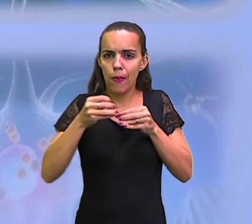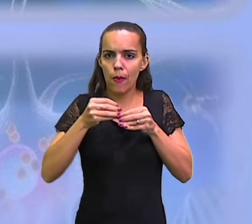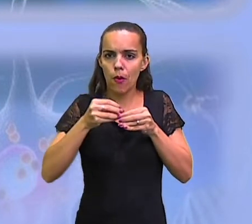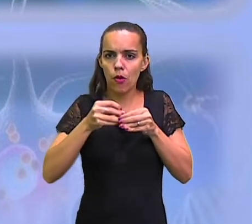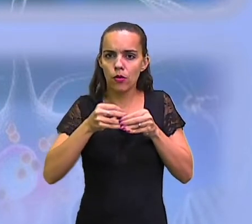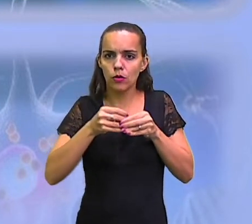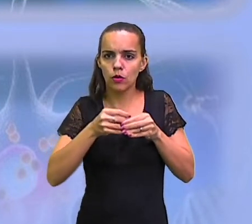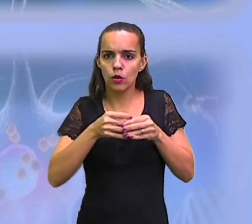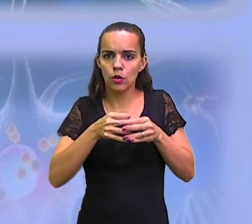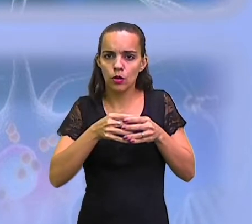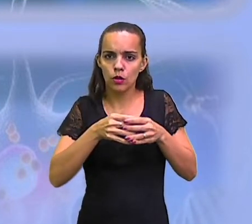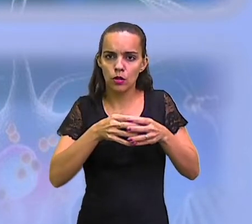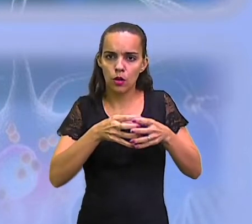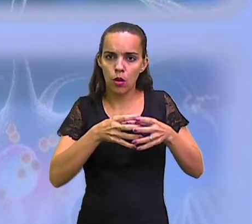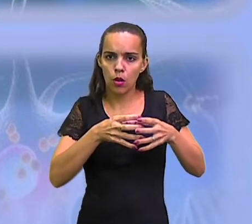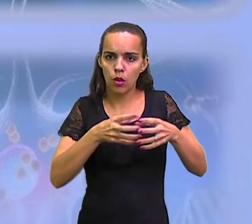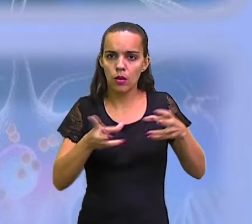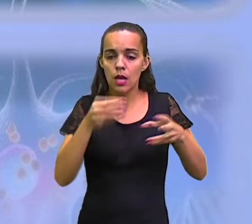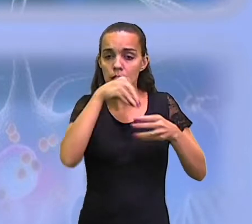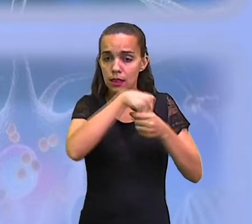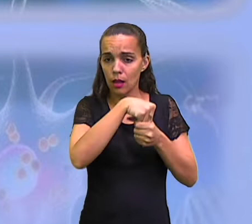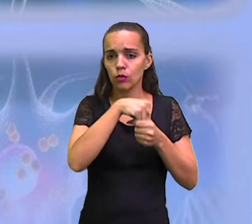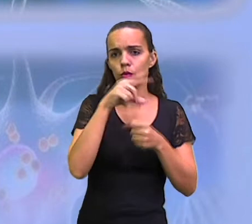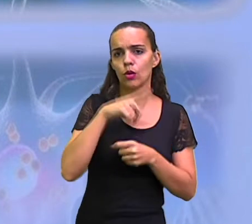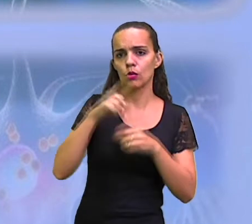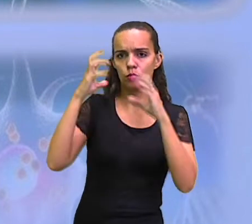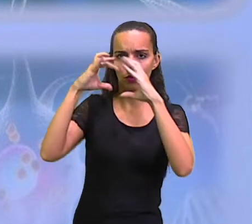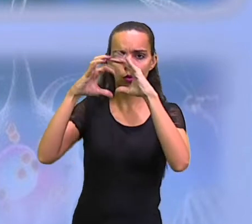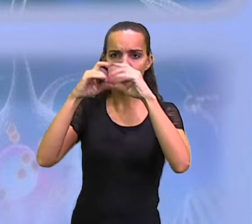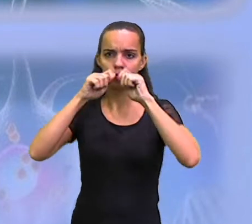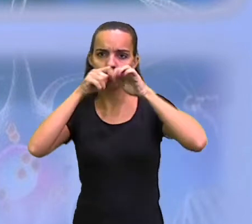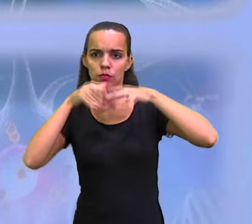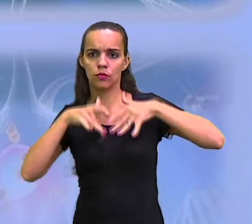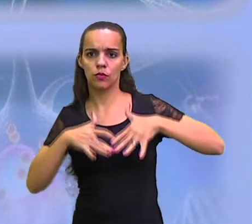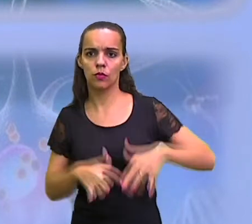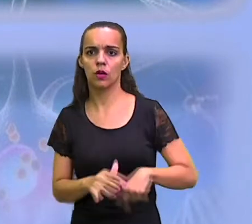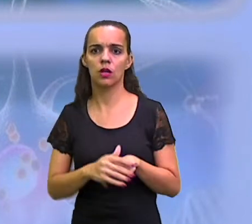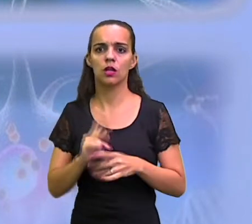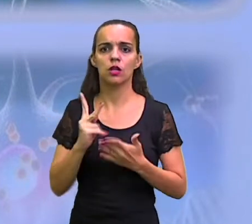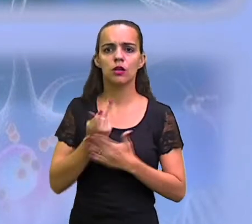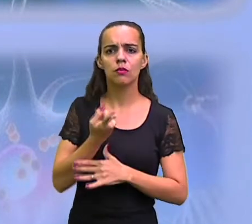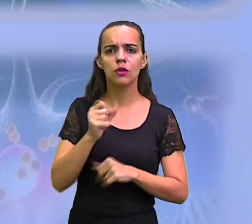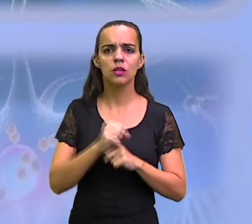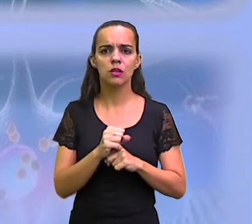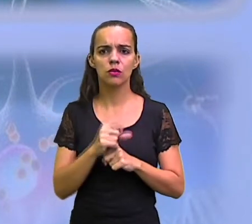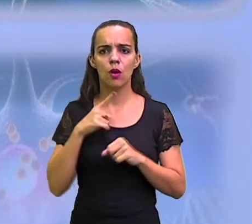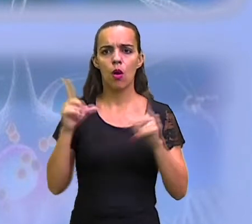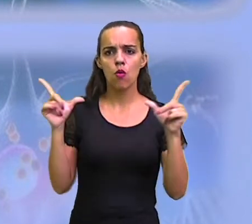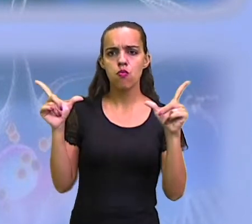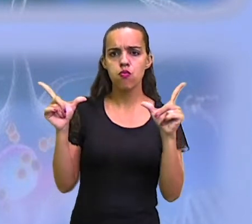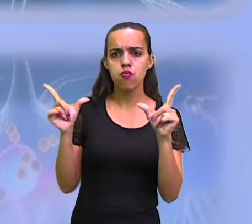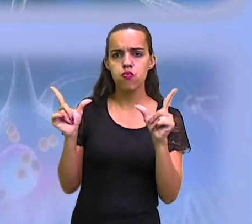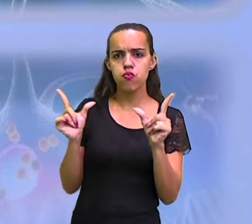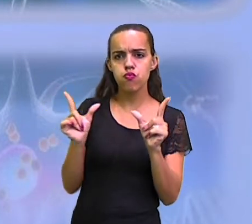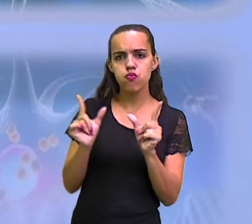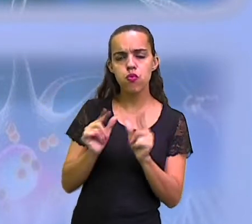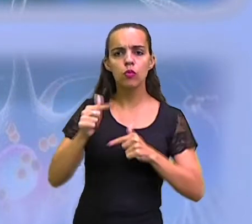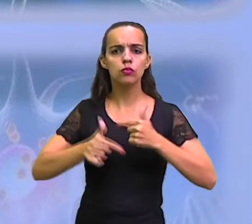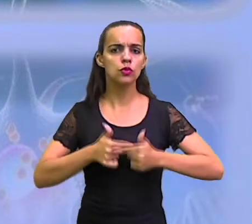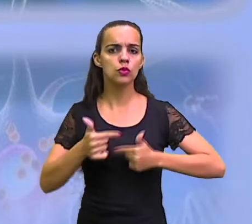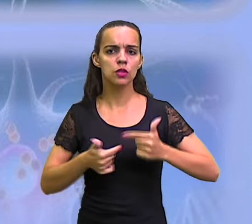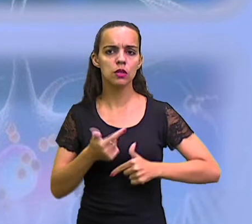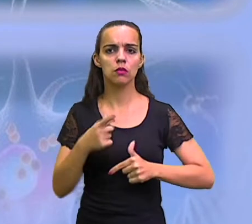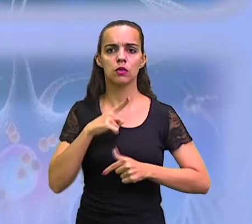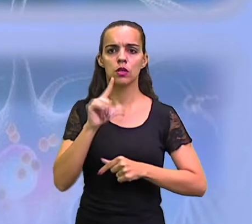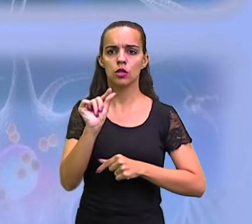vai acontecendo de uma maneira progressiva. E ela é causada pela diminuição da produção de